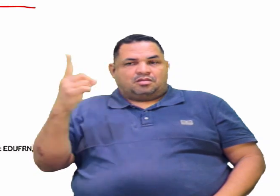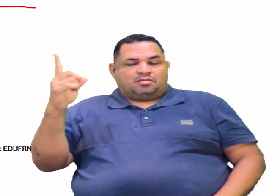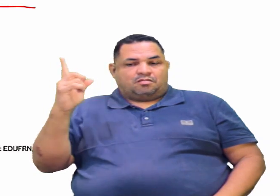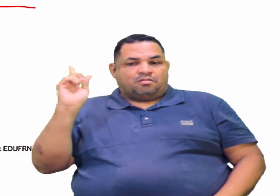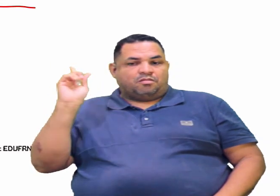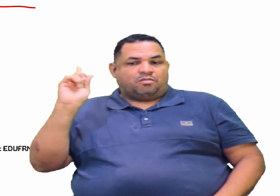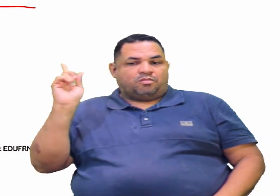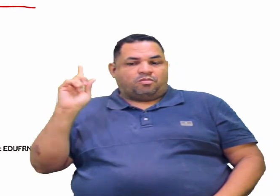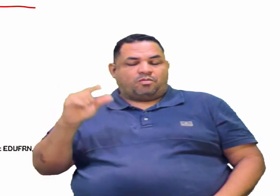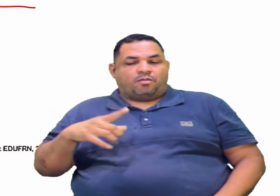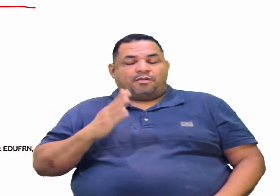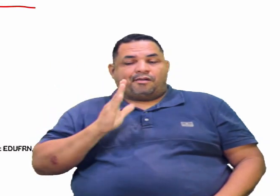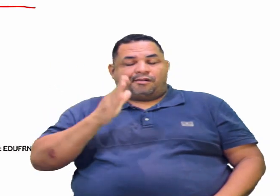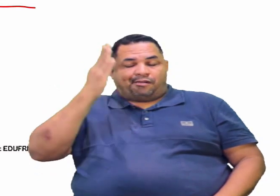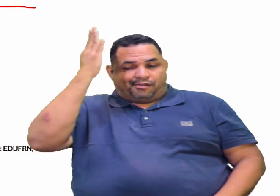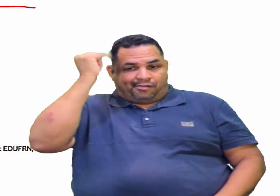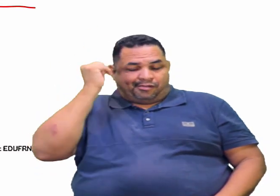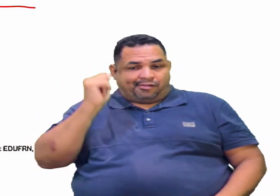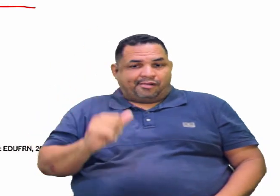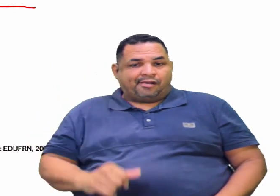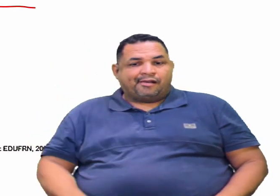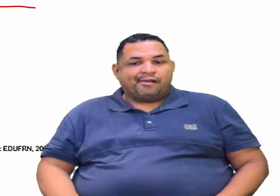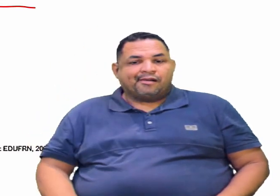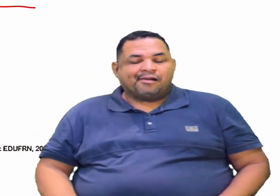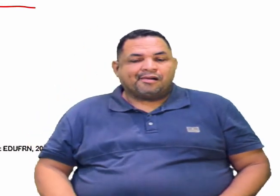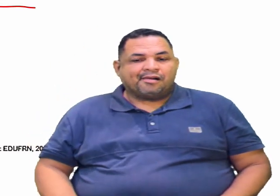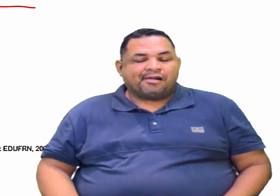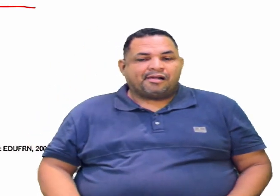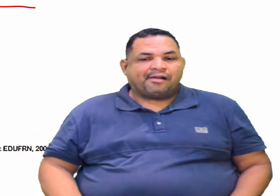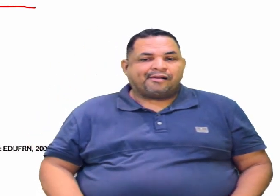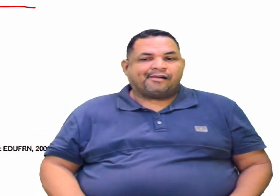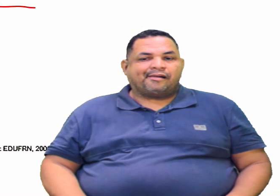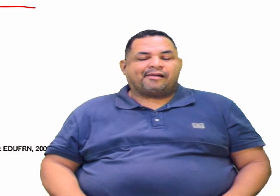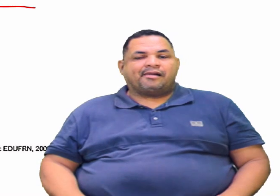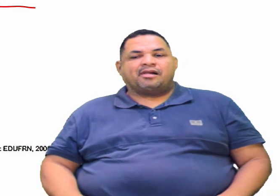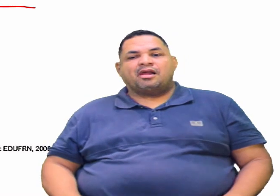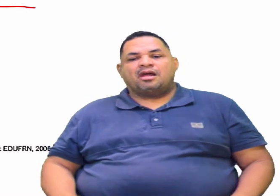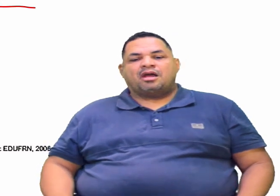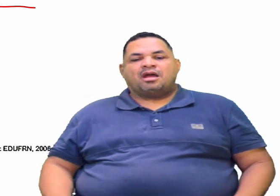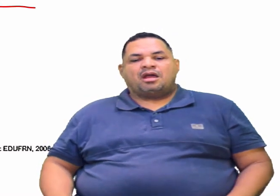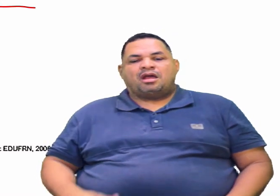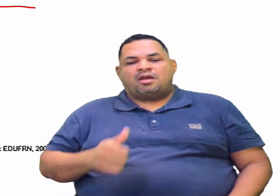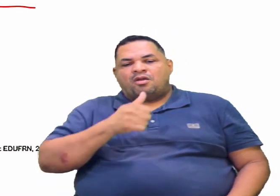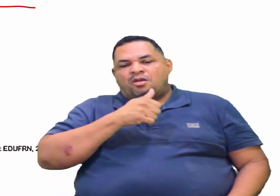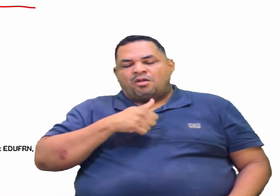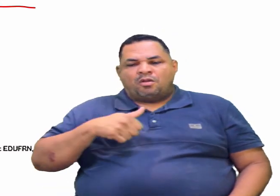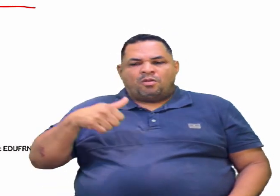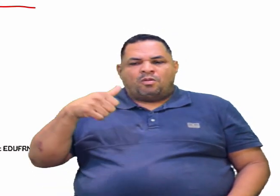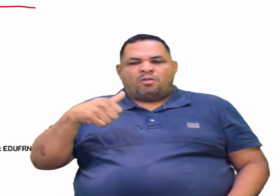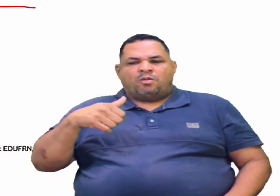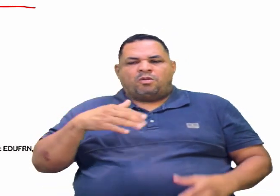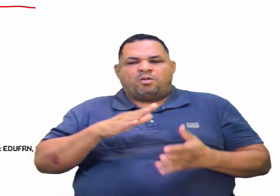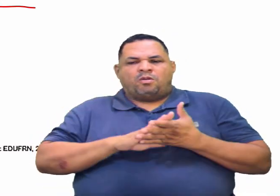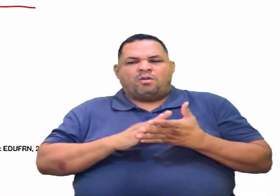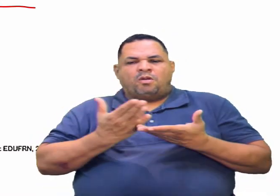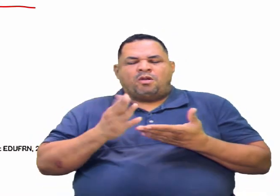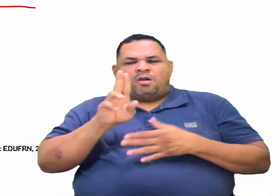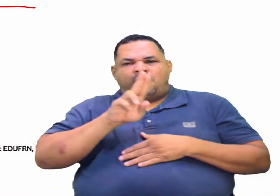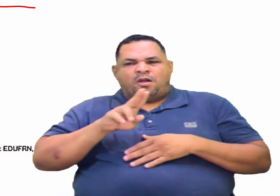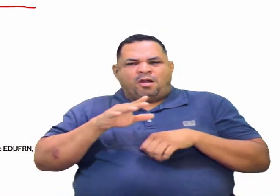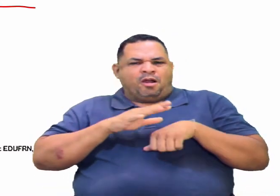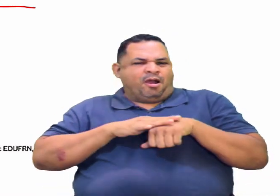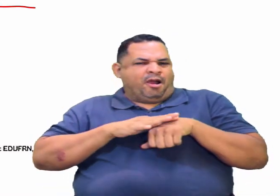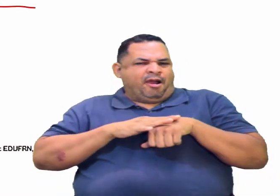Observando pelo enunciado, a gente já sabe que o cloridrato ele é mais eficaz em termos de viabilidade de uso